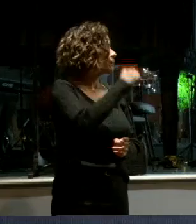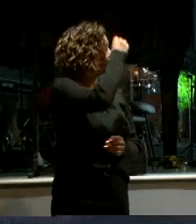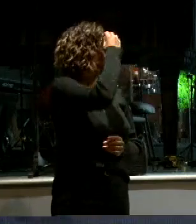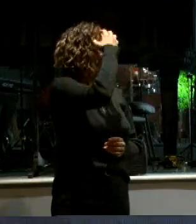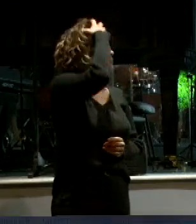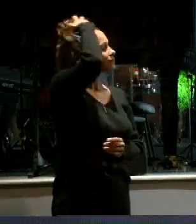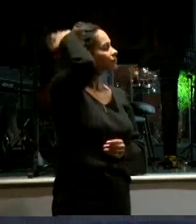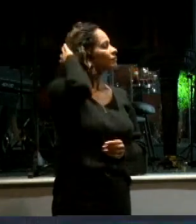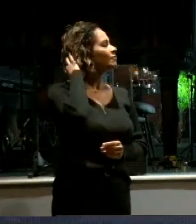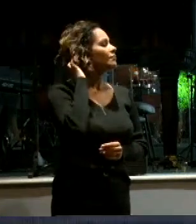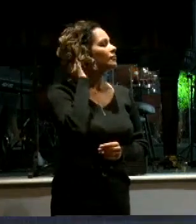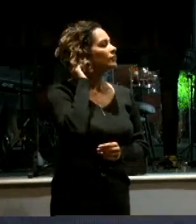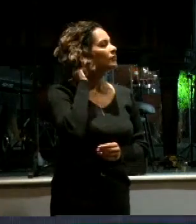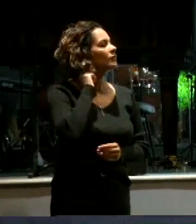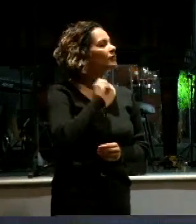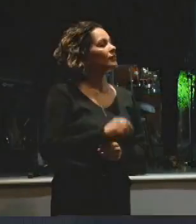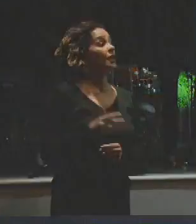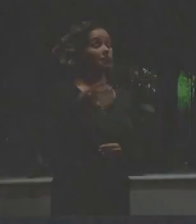Segundo lugar,